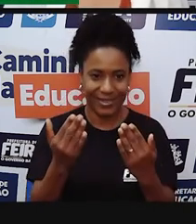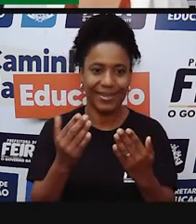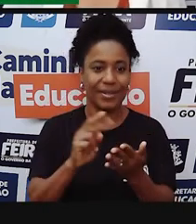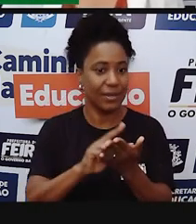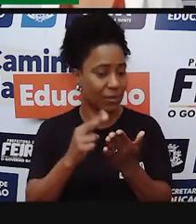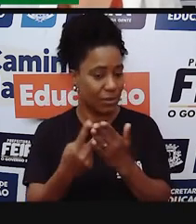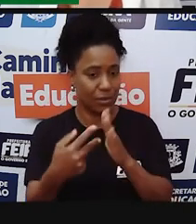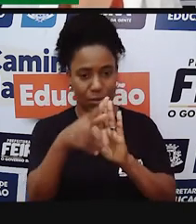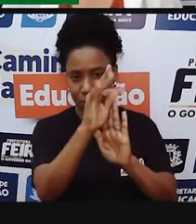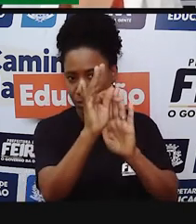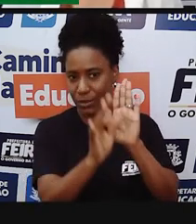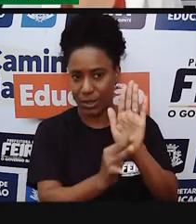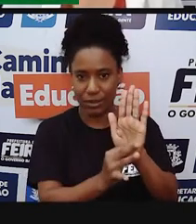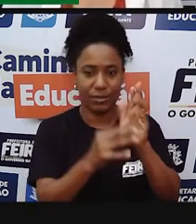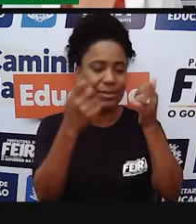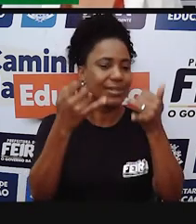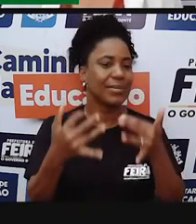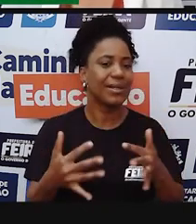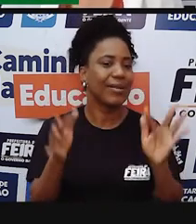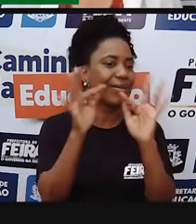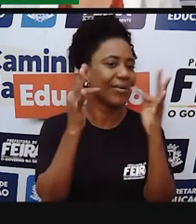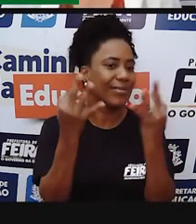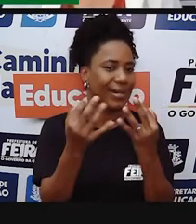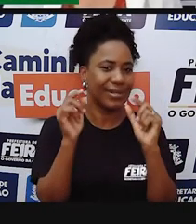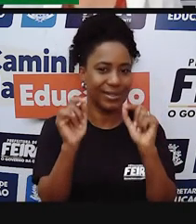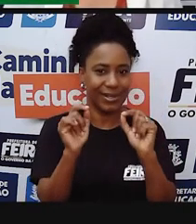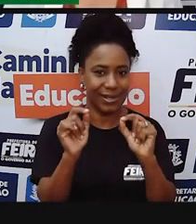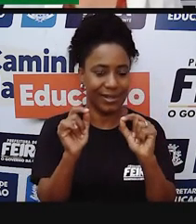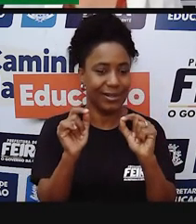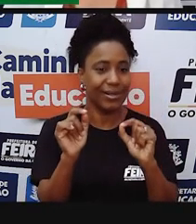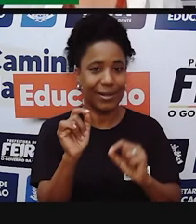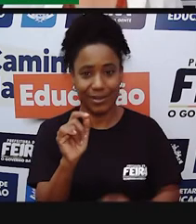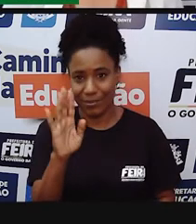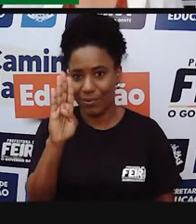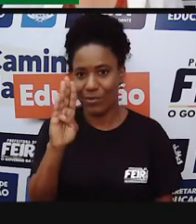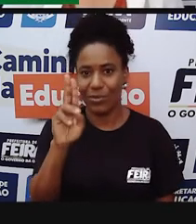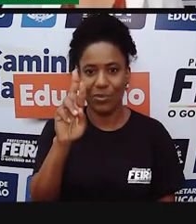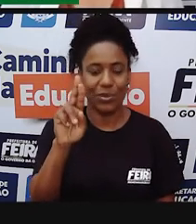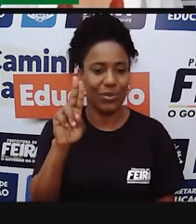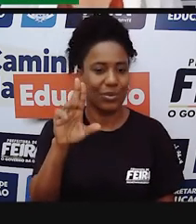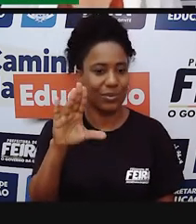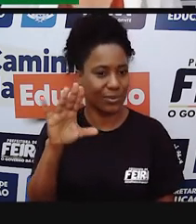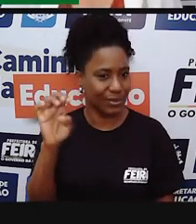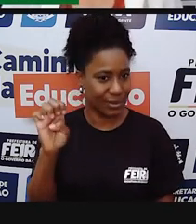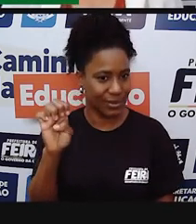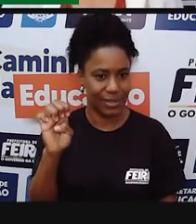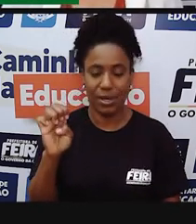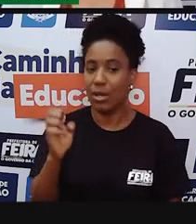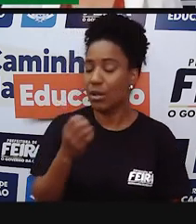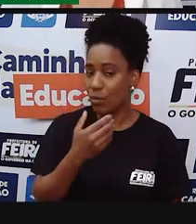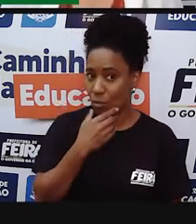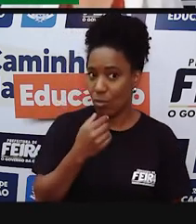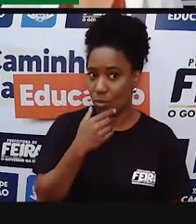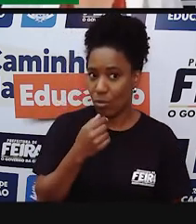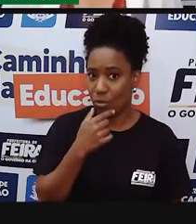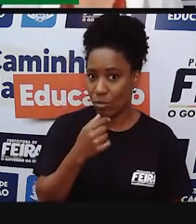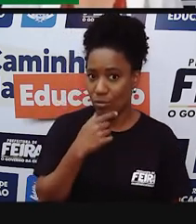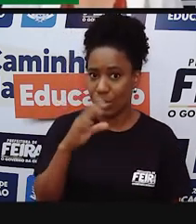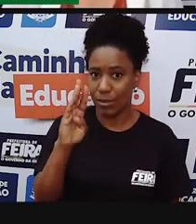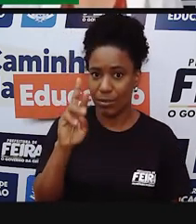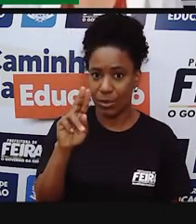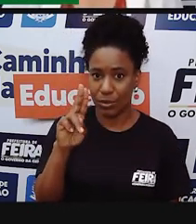texto que fala sobre a família de quem de blues então ele apresenta a família